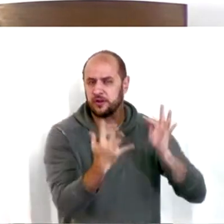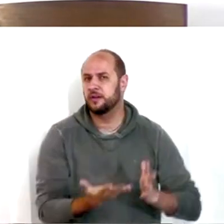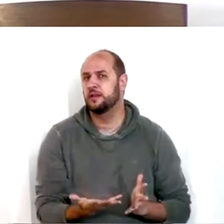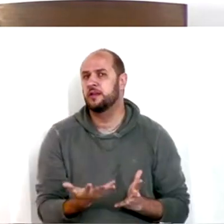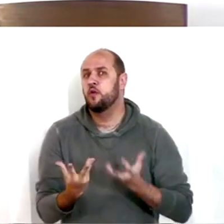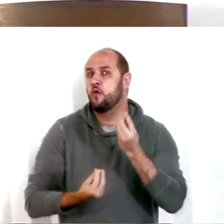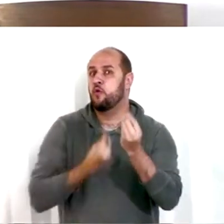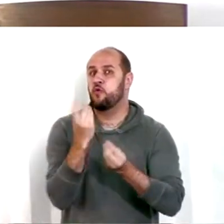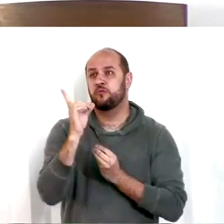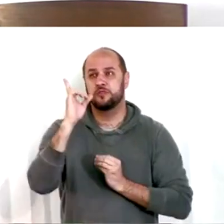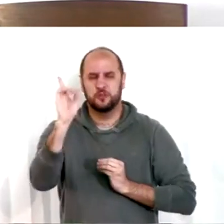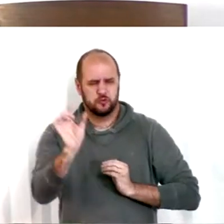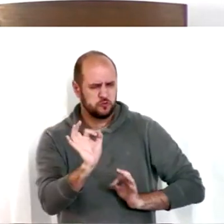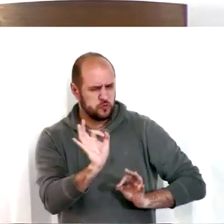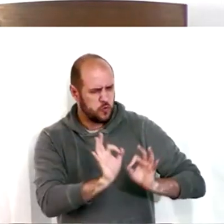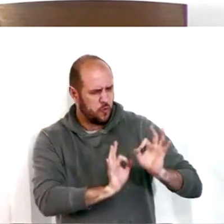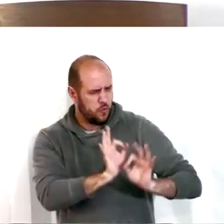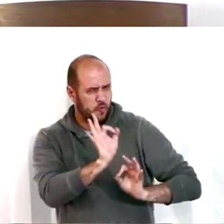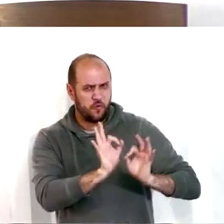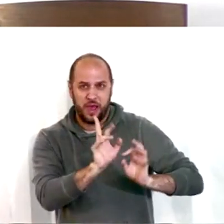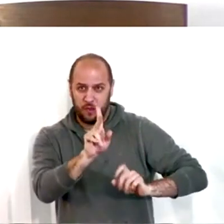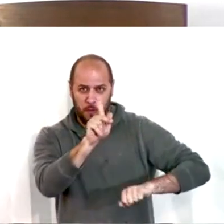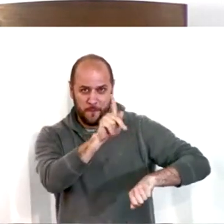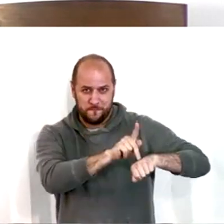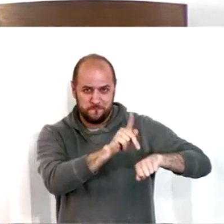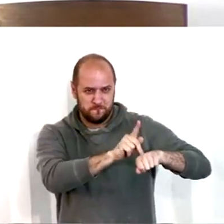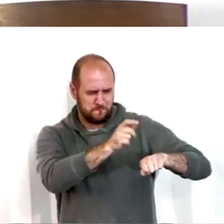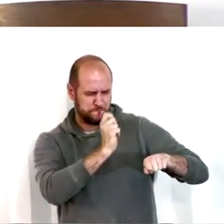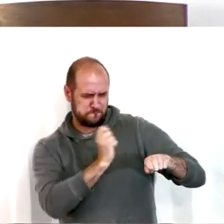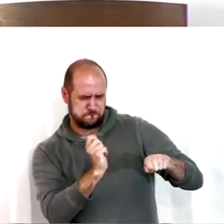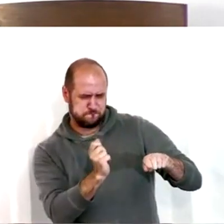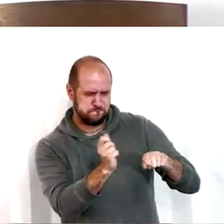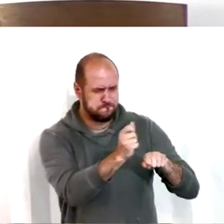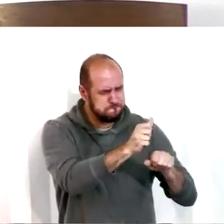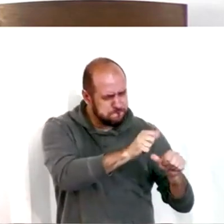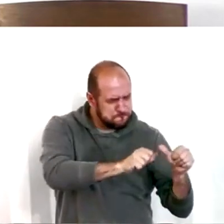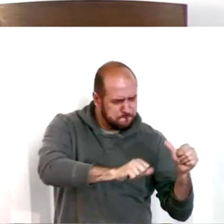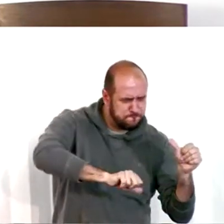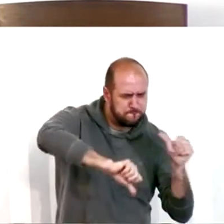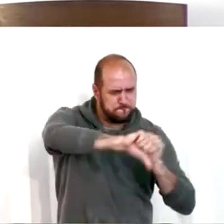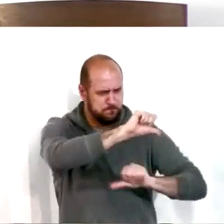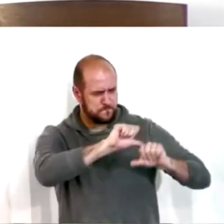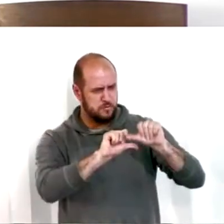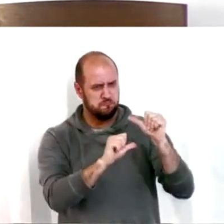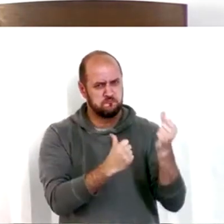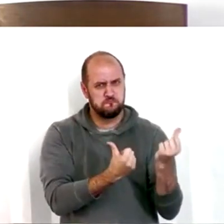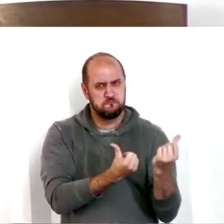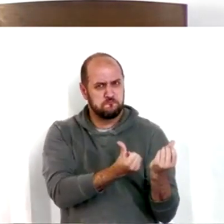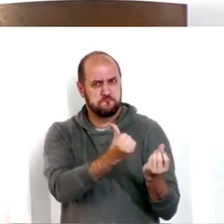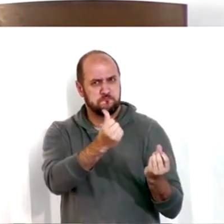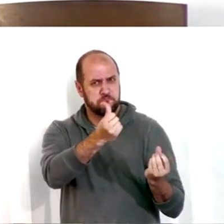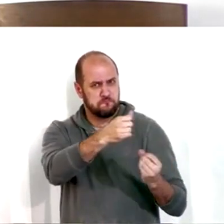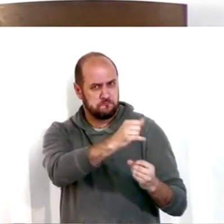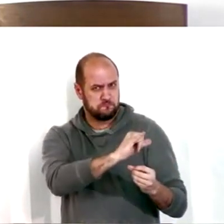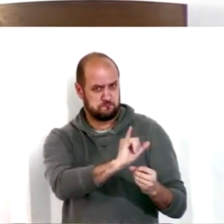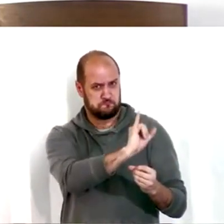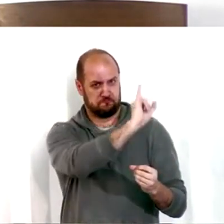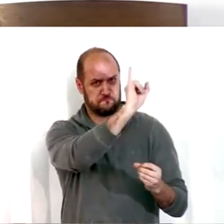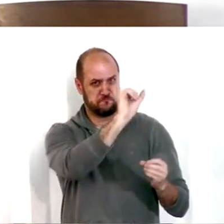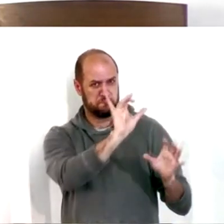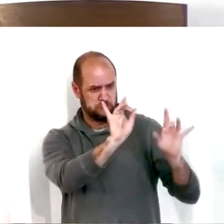Ele lapida uma pedra rústica e a transforma numa pedra preciosa.